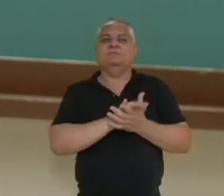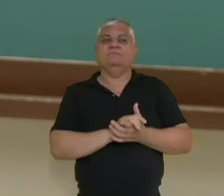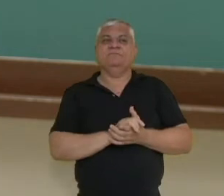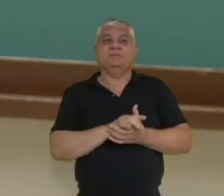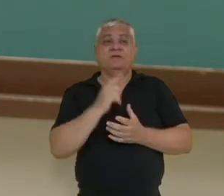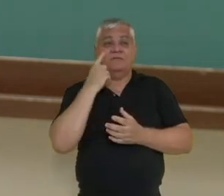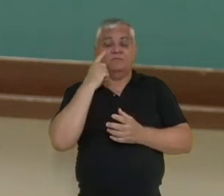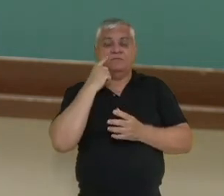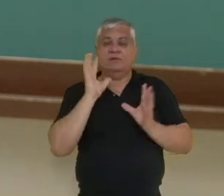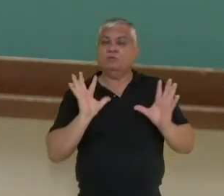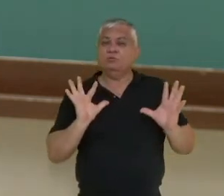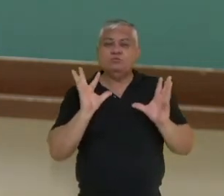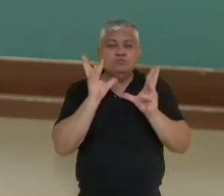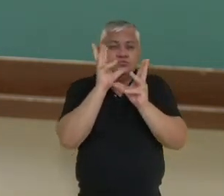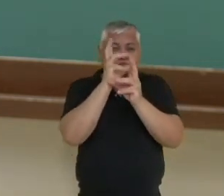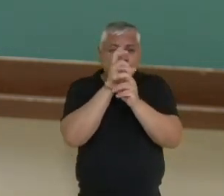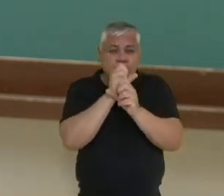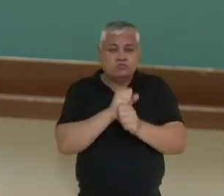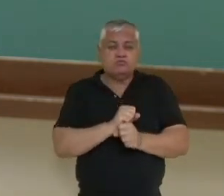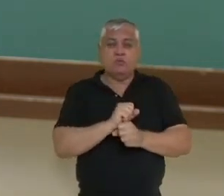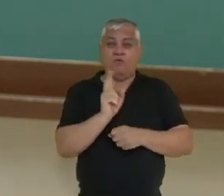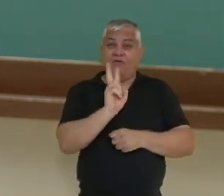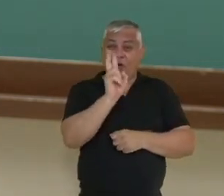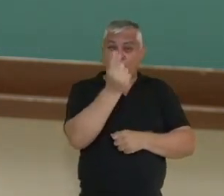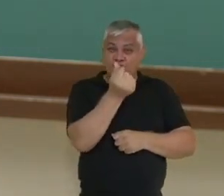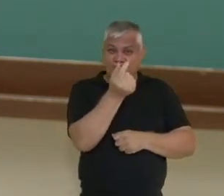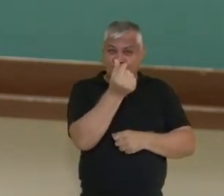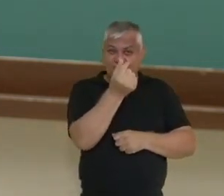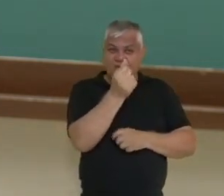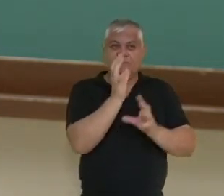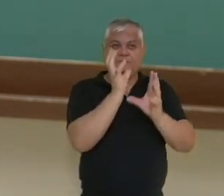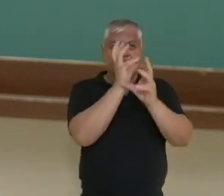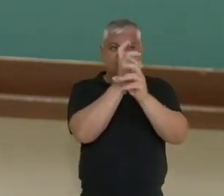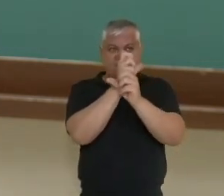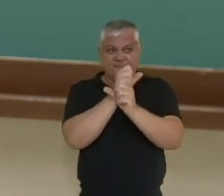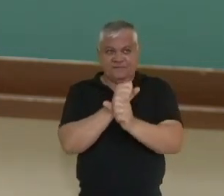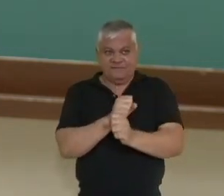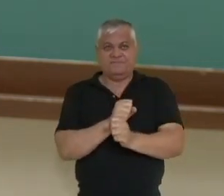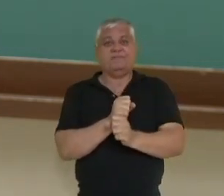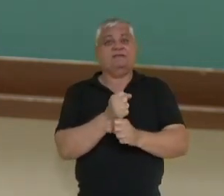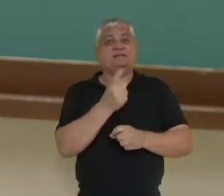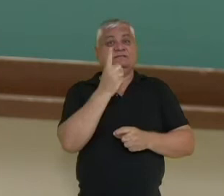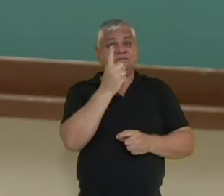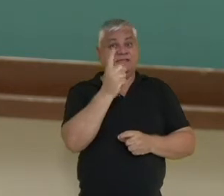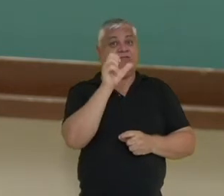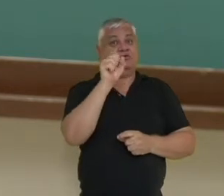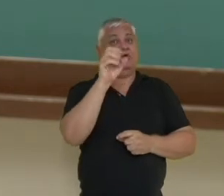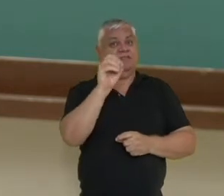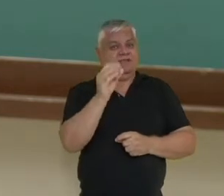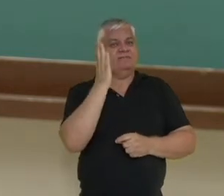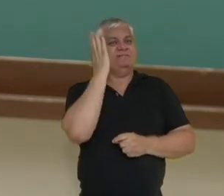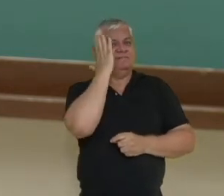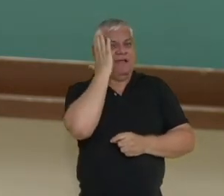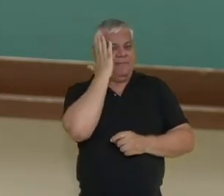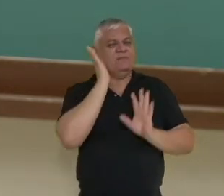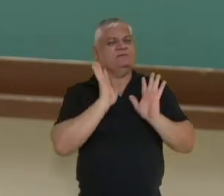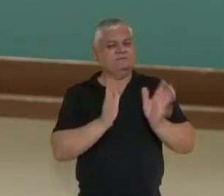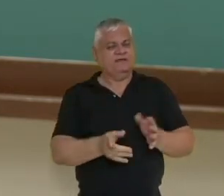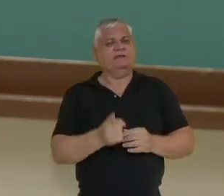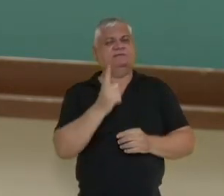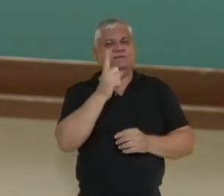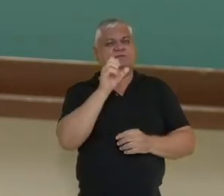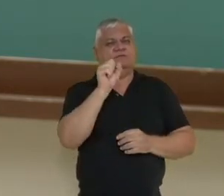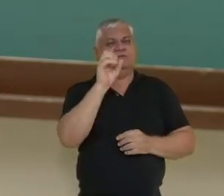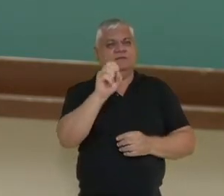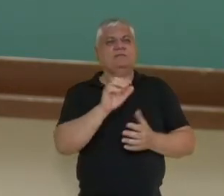somar agora todos esses valores. No caso, nós já somamos lá na letra A, nós já sabemos que é igual a